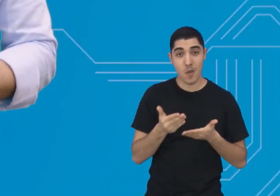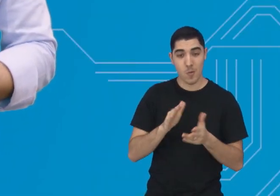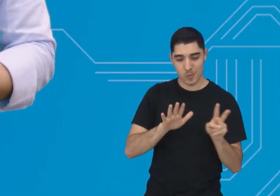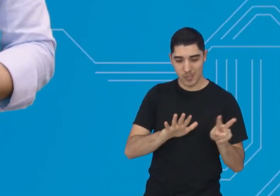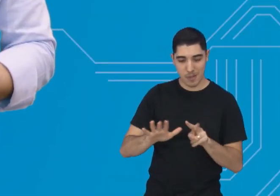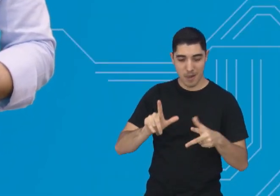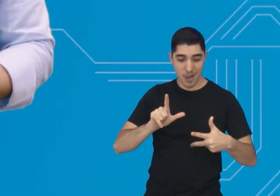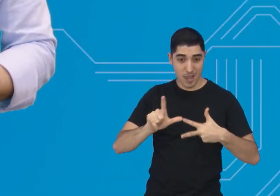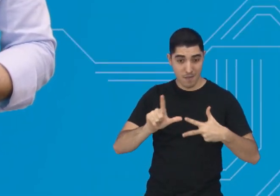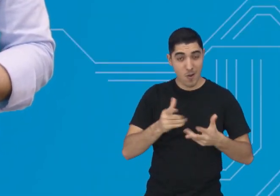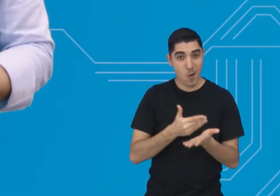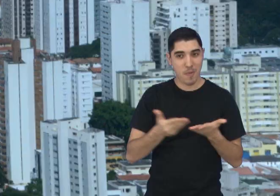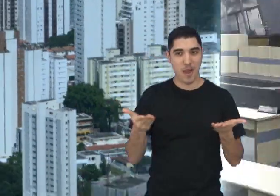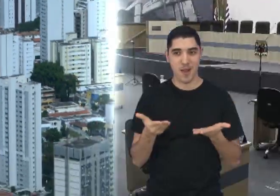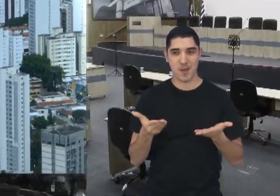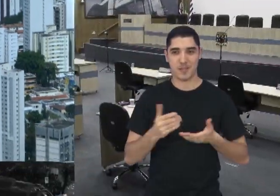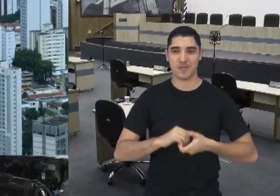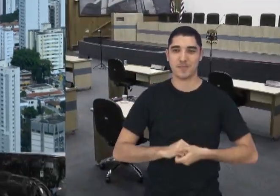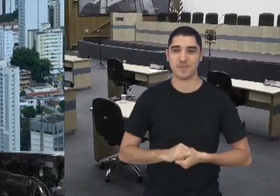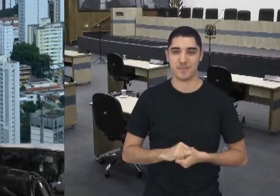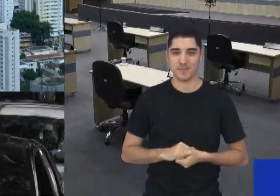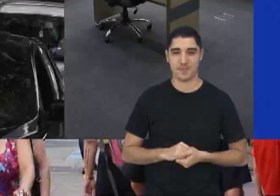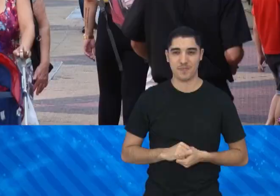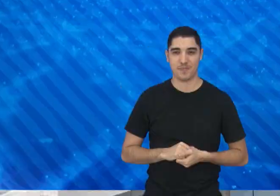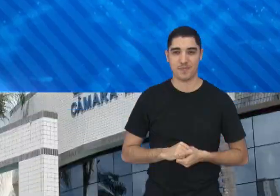Semana Legislativa está no ar.